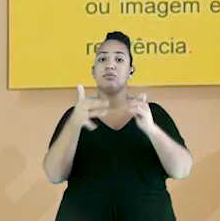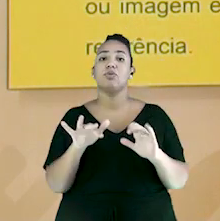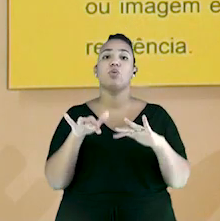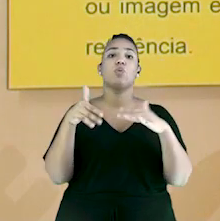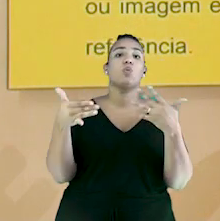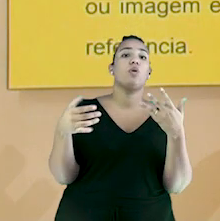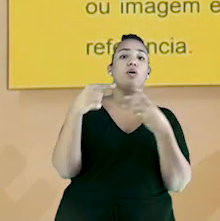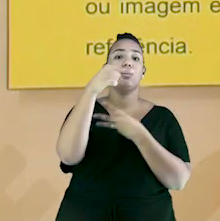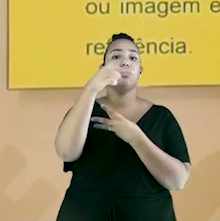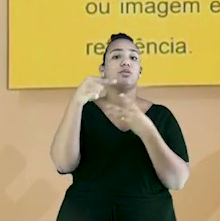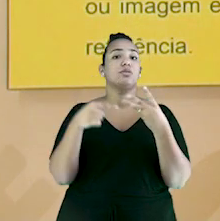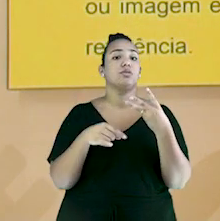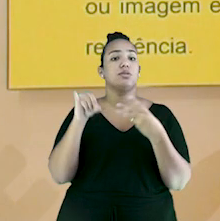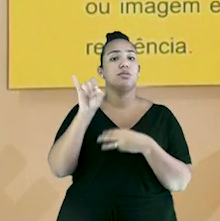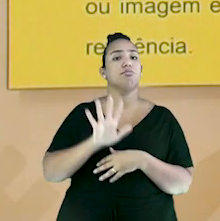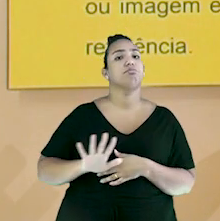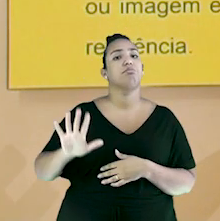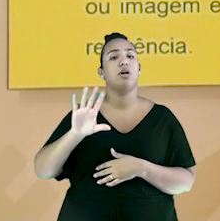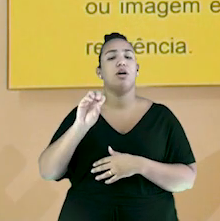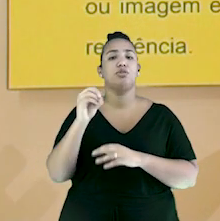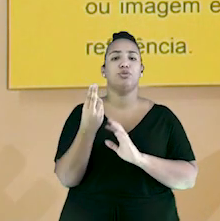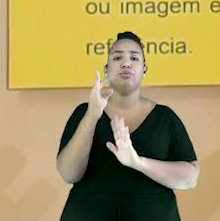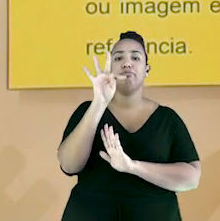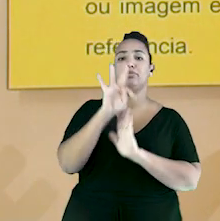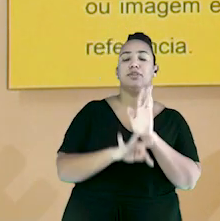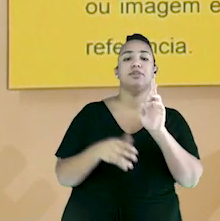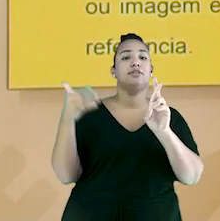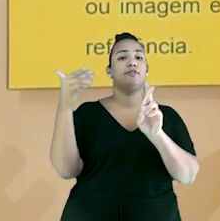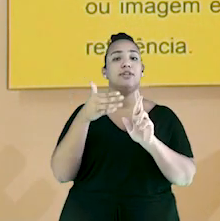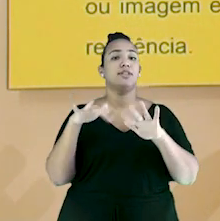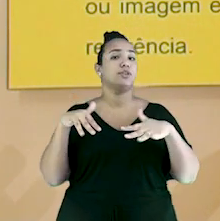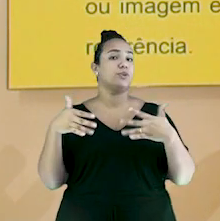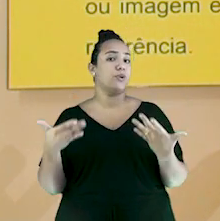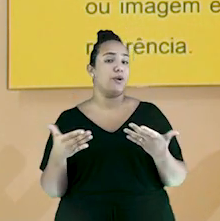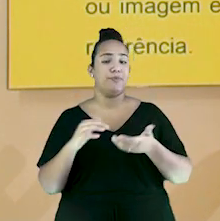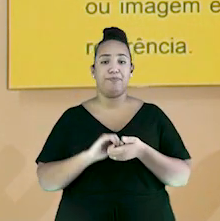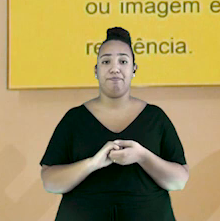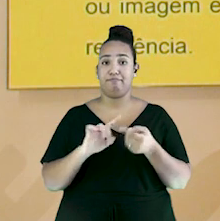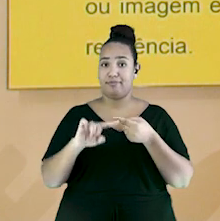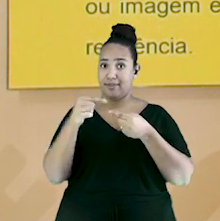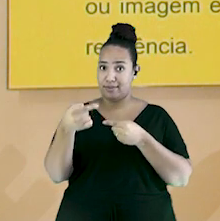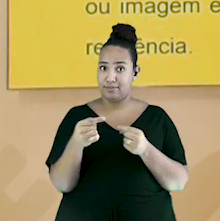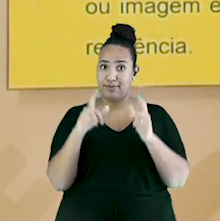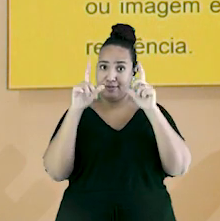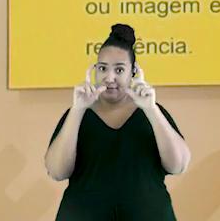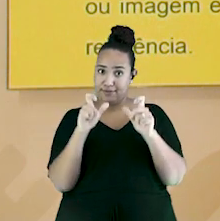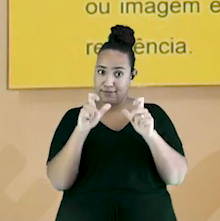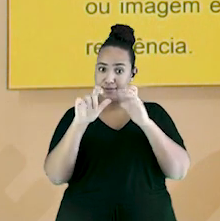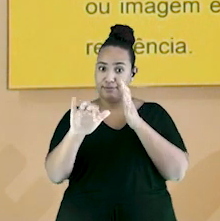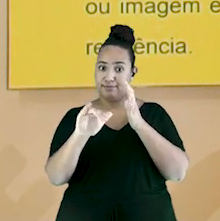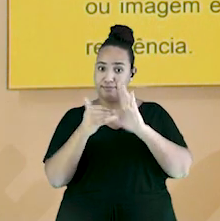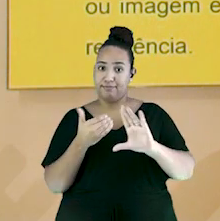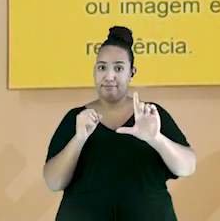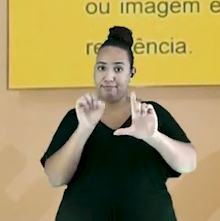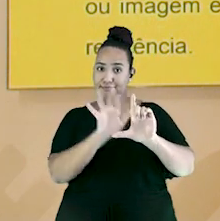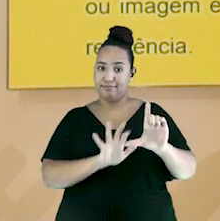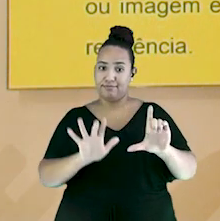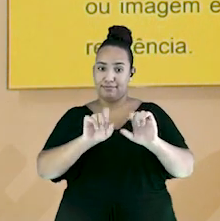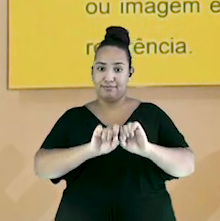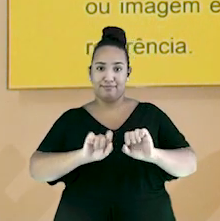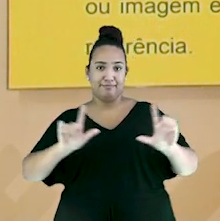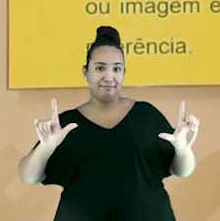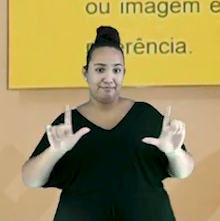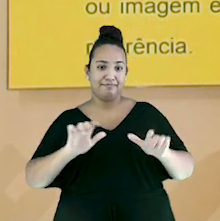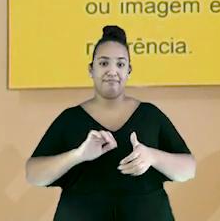intertextualidade presente no texto, ou imagem, e diga de onde vem a referência. Depois, é só tirar uma foto e enviar para esse QR Code